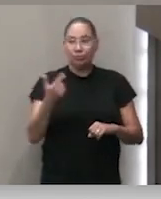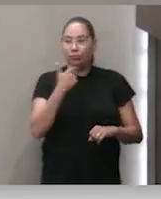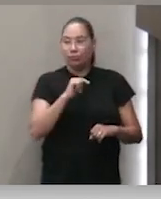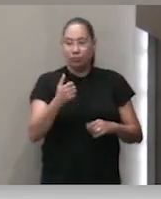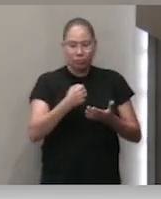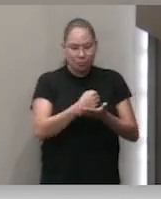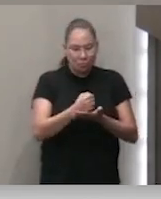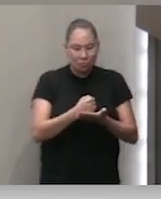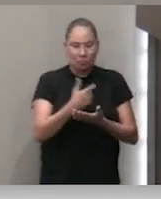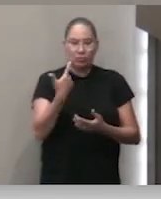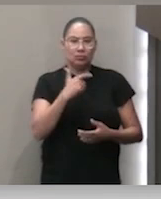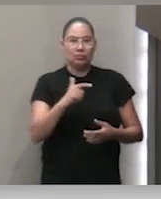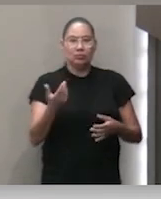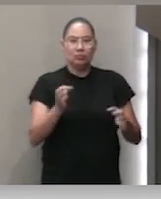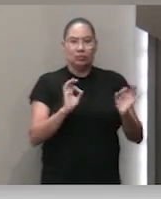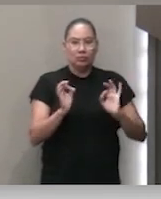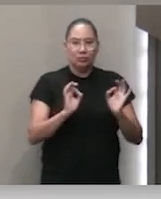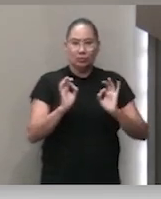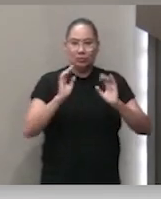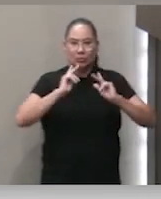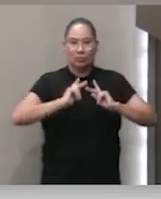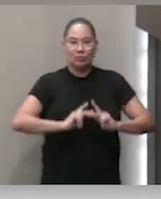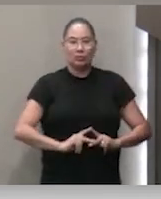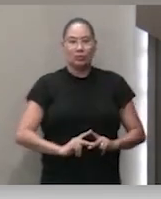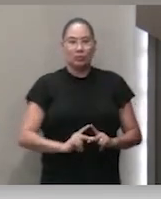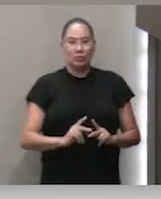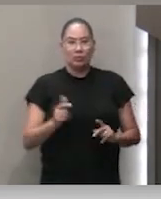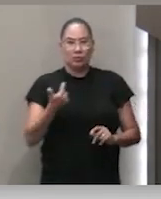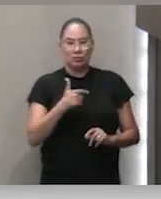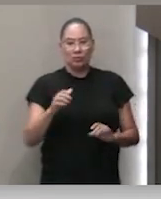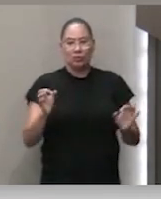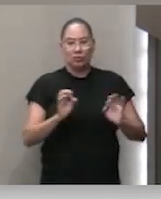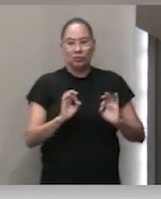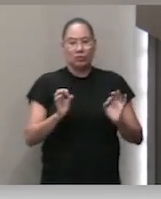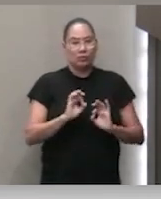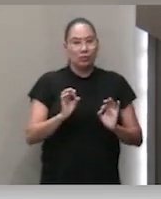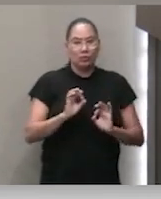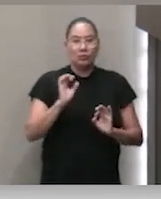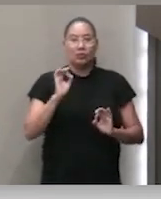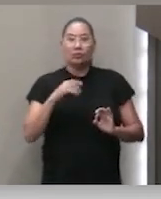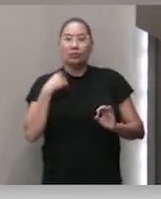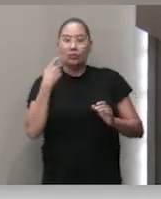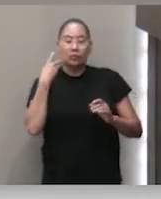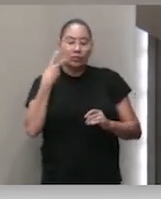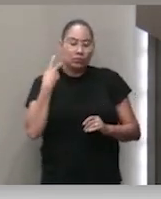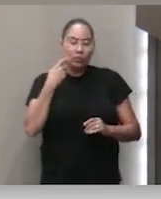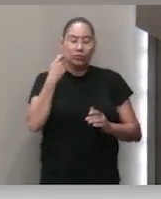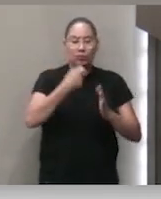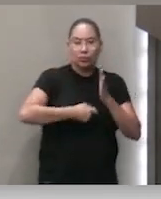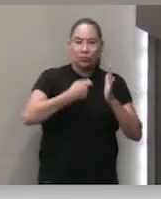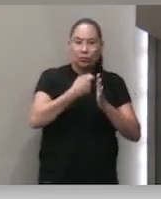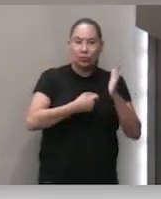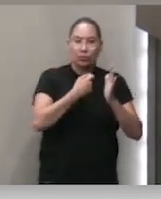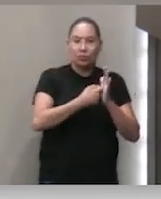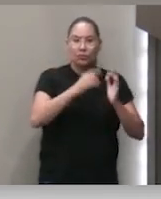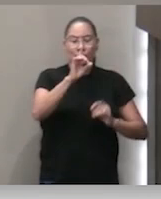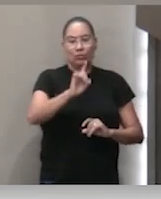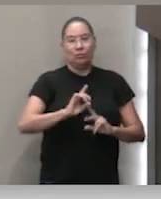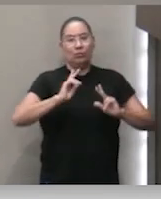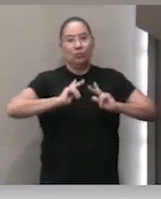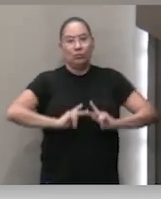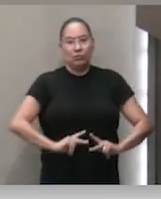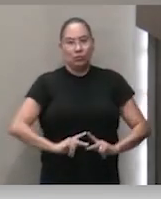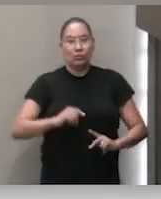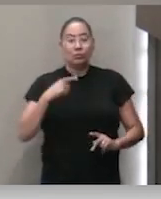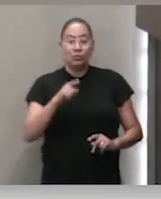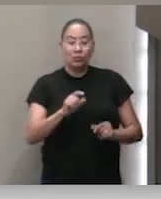tem oposição, não tem ninguém. Tem um legislativo batalhando e brigando pelos direitos do nosso consumidor. E é isso que nós vamos